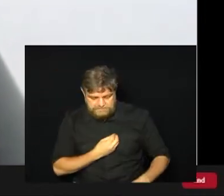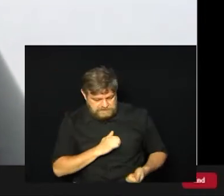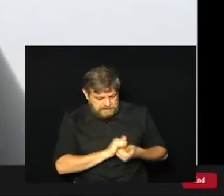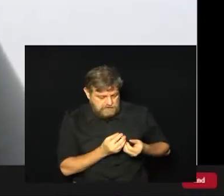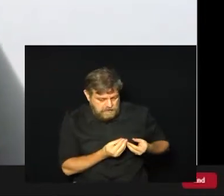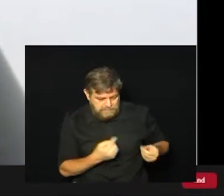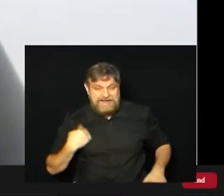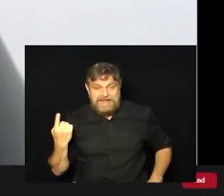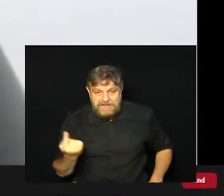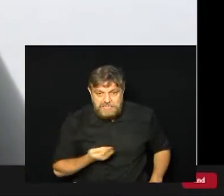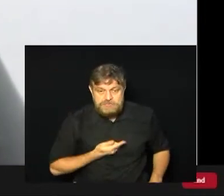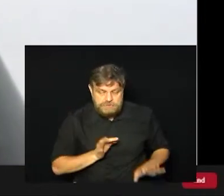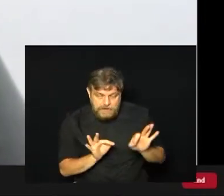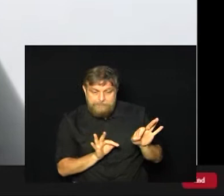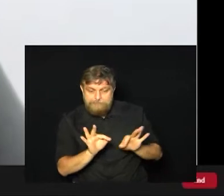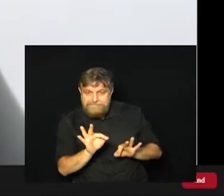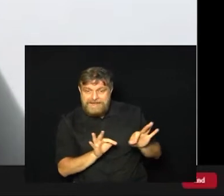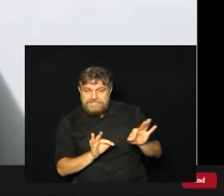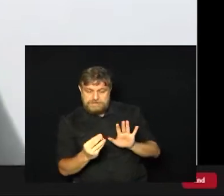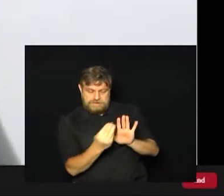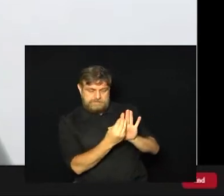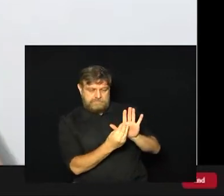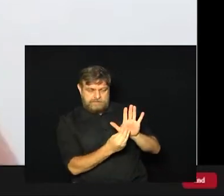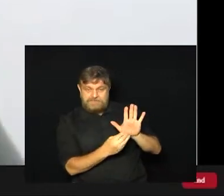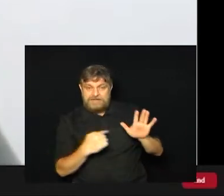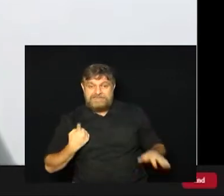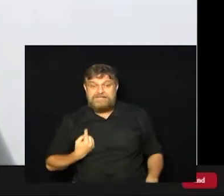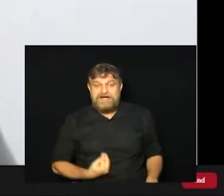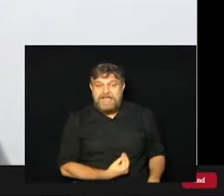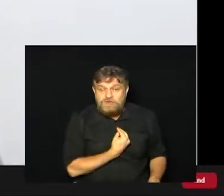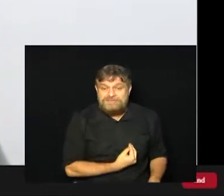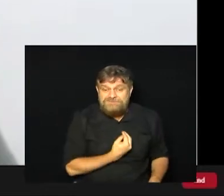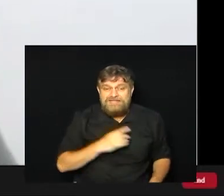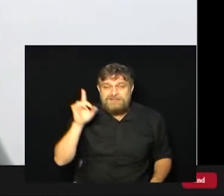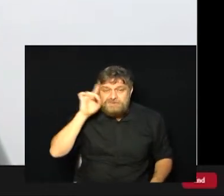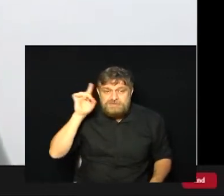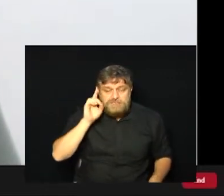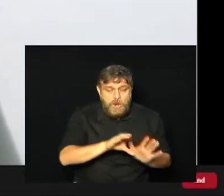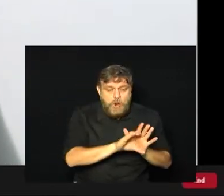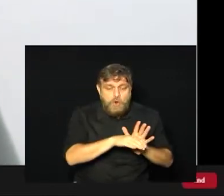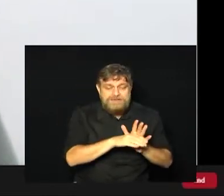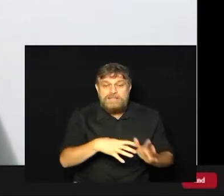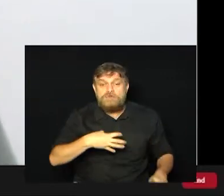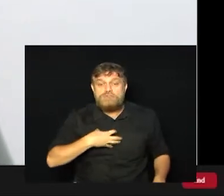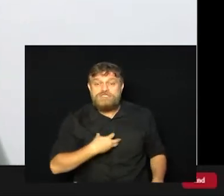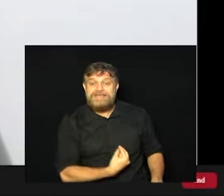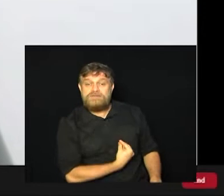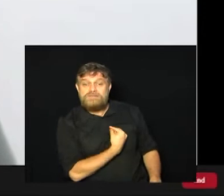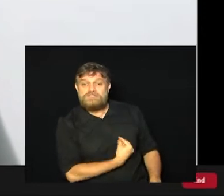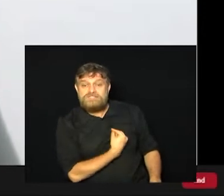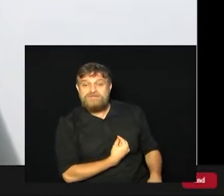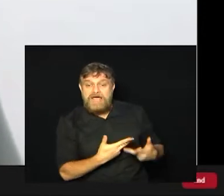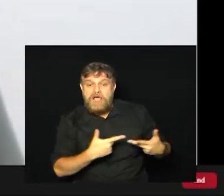são coisas que a gente pode planejar, trazendo para aquela nossa rotina. Por isso que o conceito estilo de vida, coisas que vão me